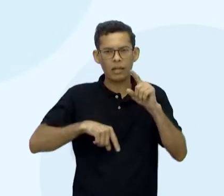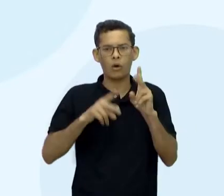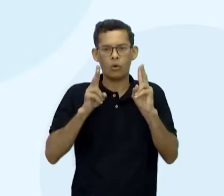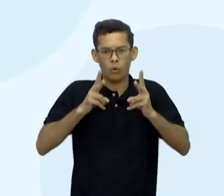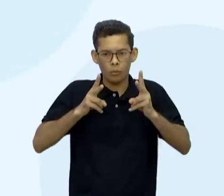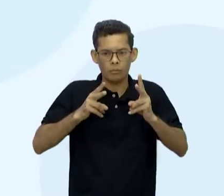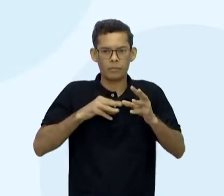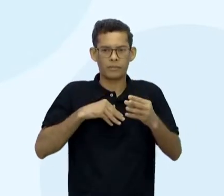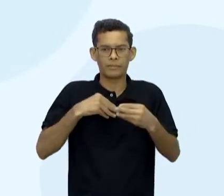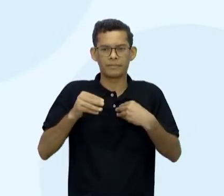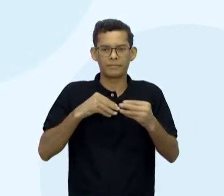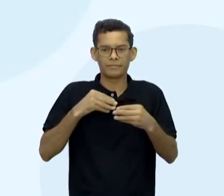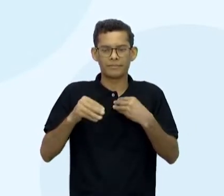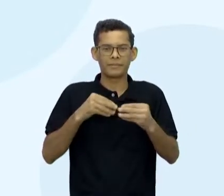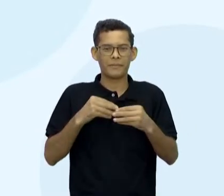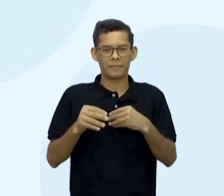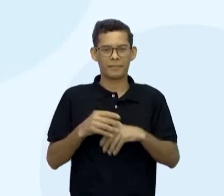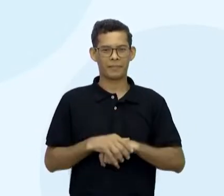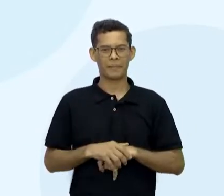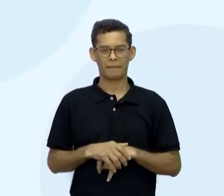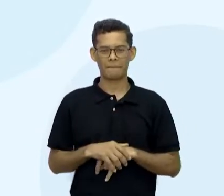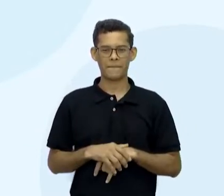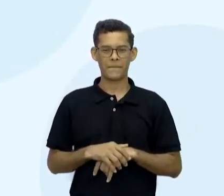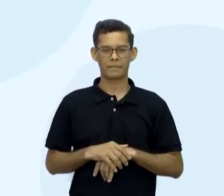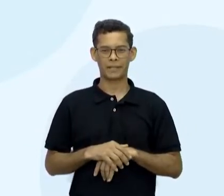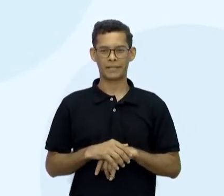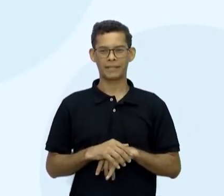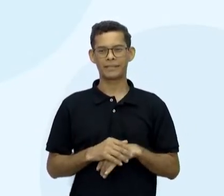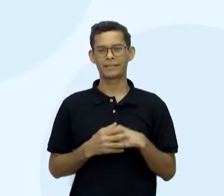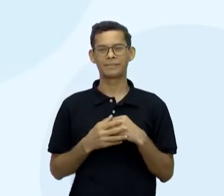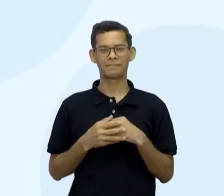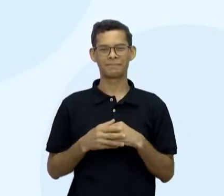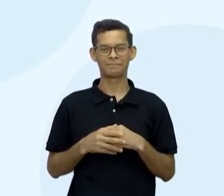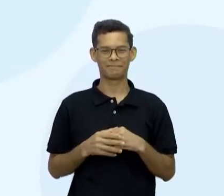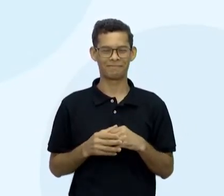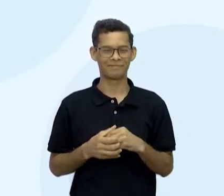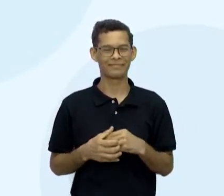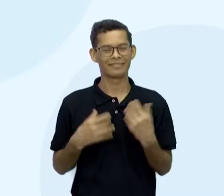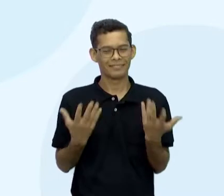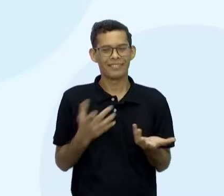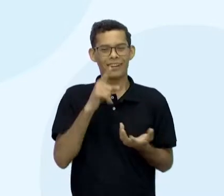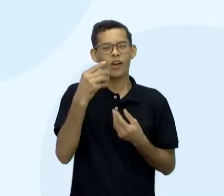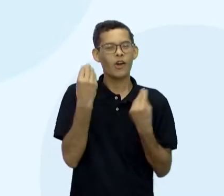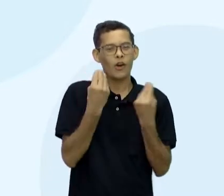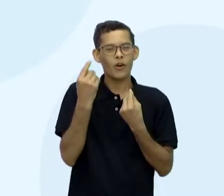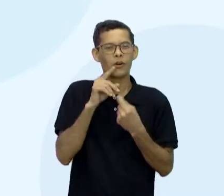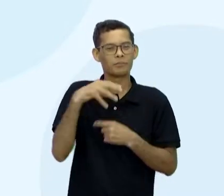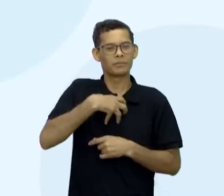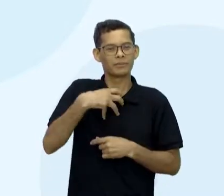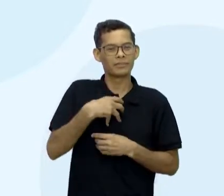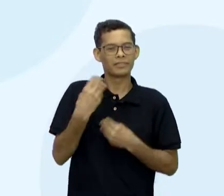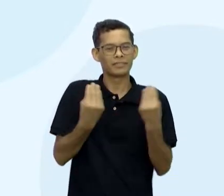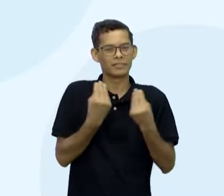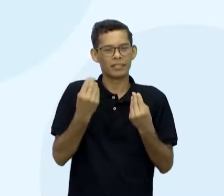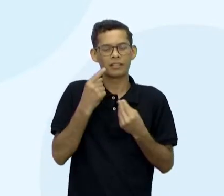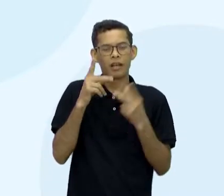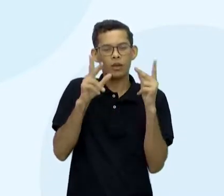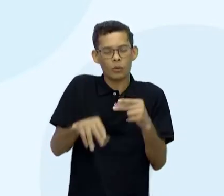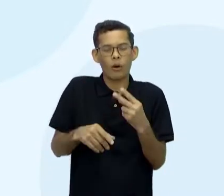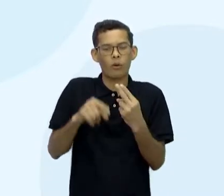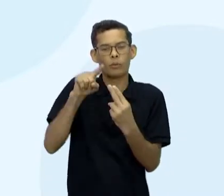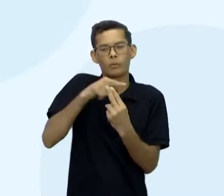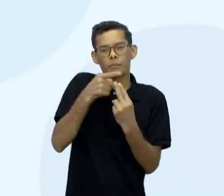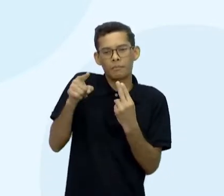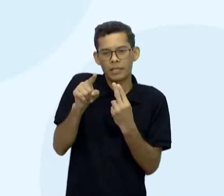homogêneo. Então, como que eu calcularia, Gibarina, o volume de uma esfera? Aqui, ó. é 4 terços de pi r ao